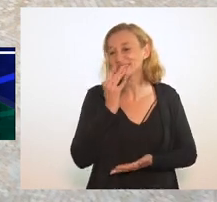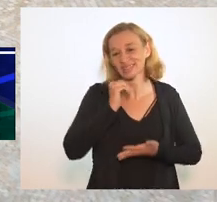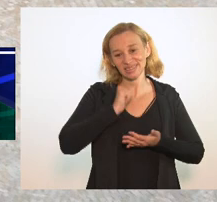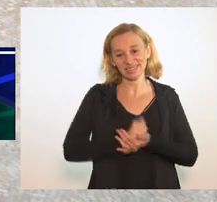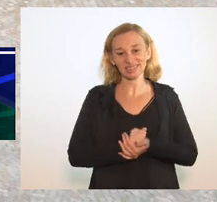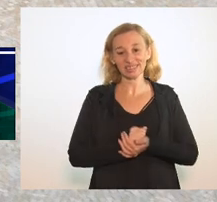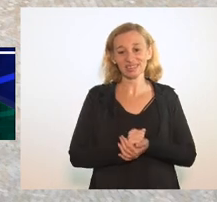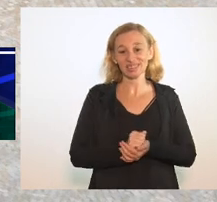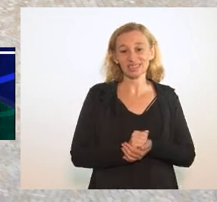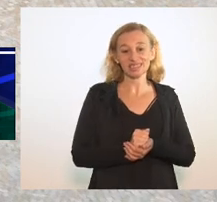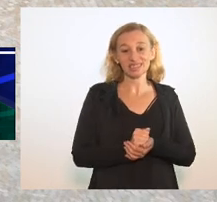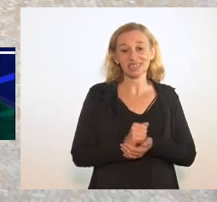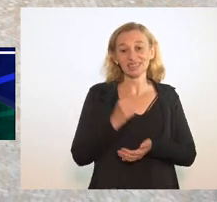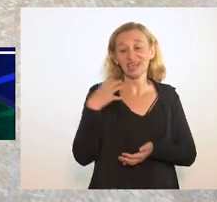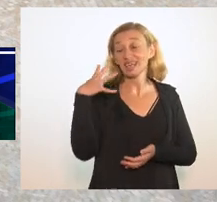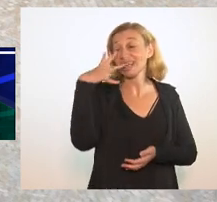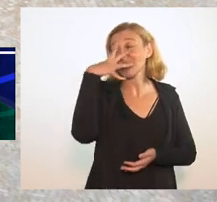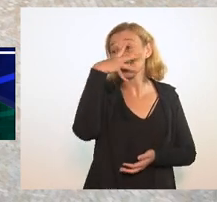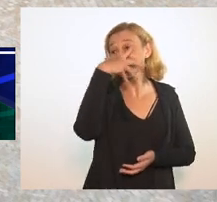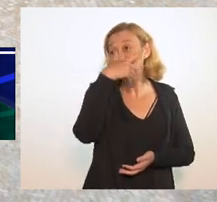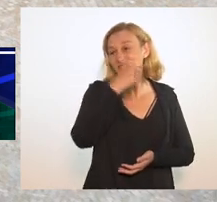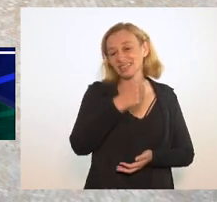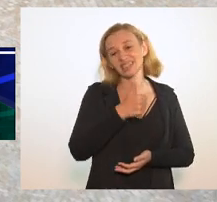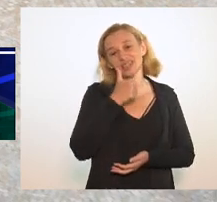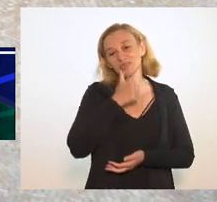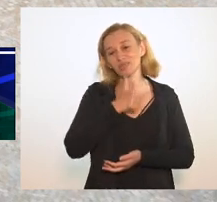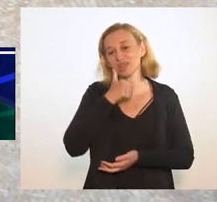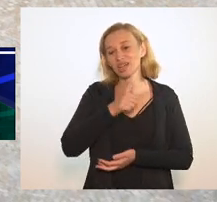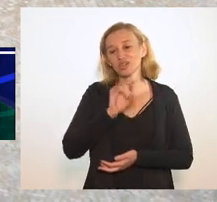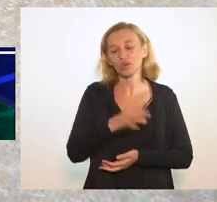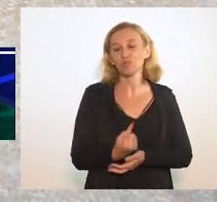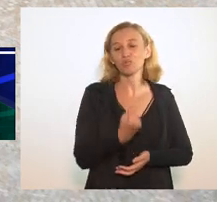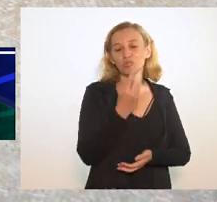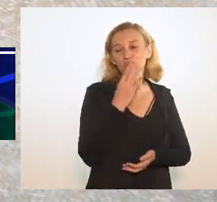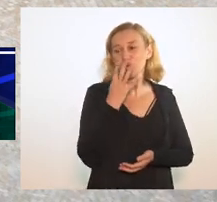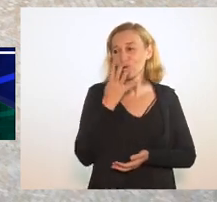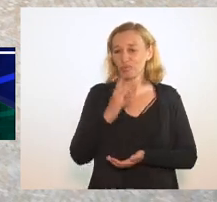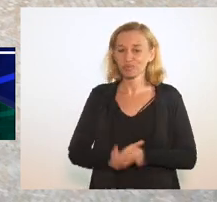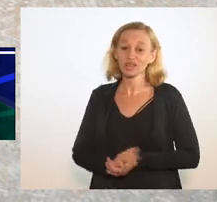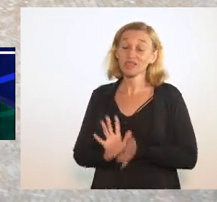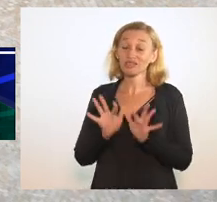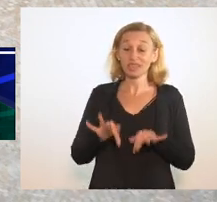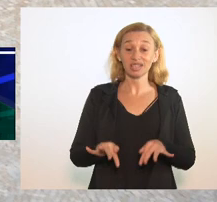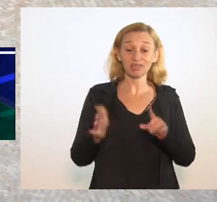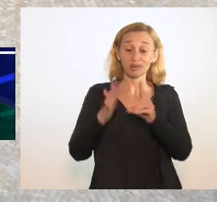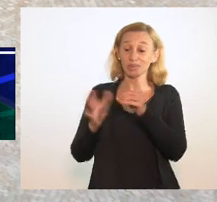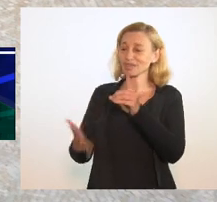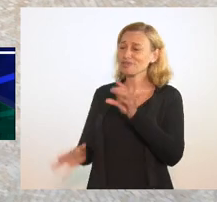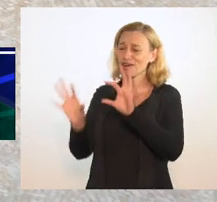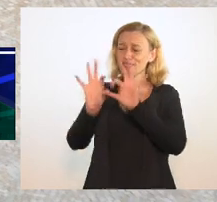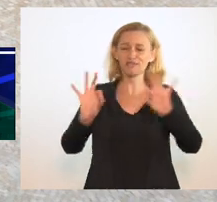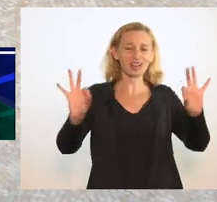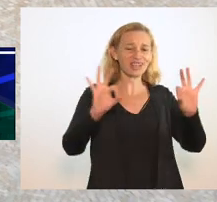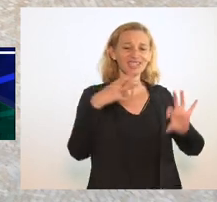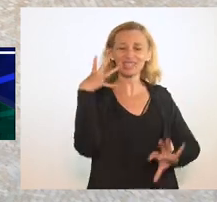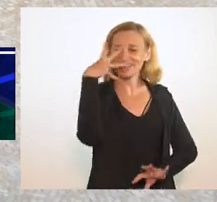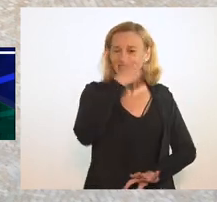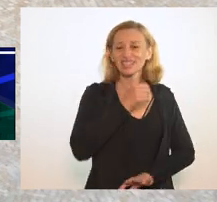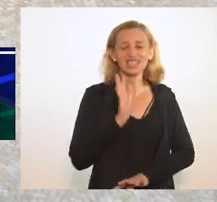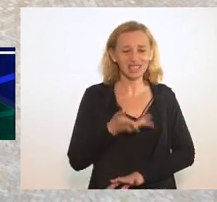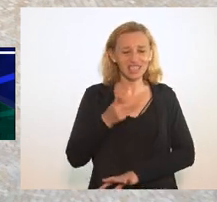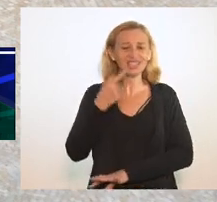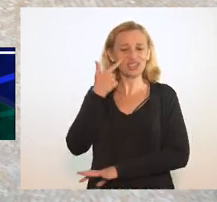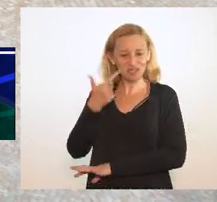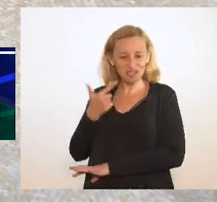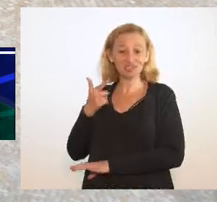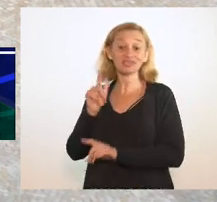Suas belezas vão além de uma pena, de apenas uma cor. E eu termino a minha homenagem com uma frase belíssima que todo mundo já deve ter ouvido e lido